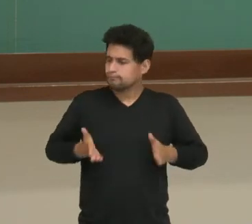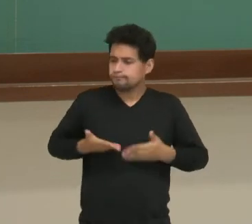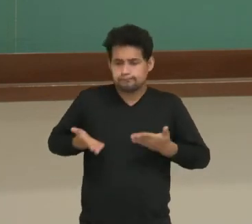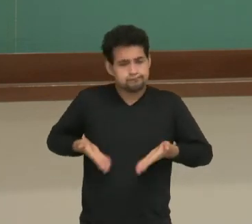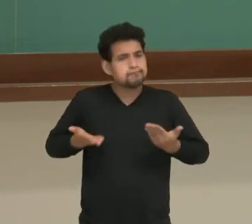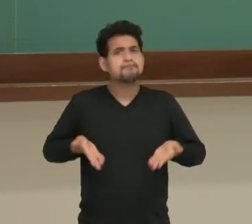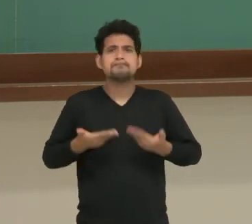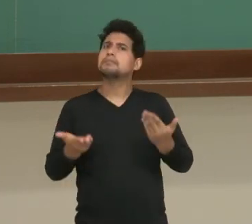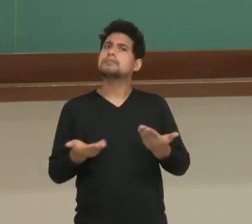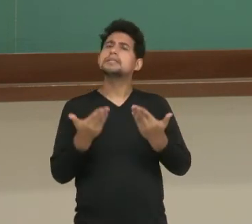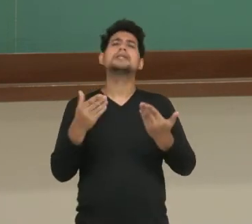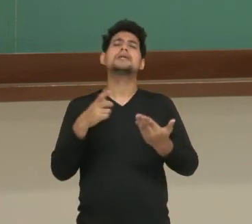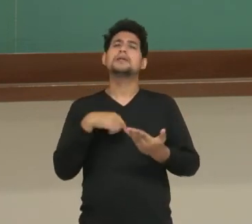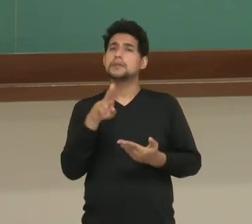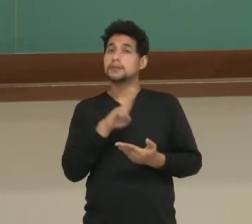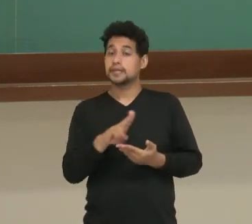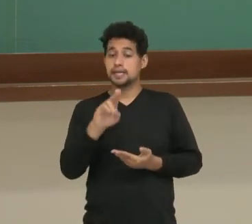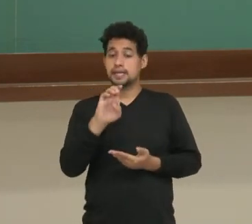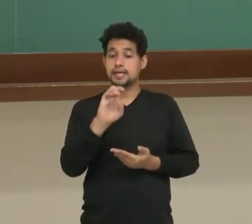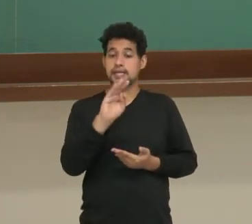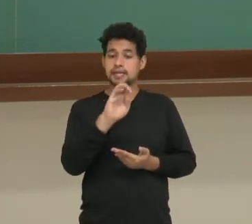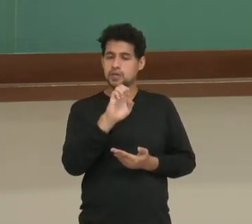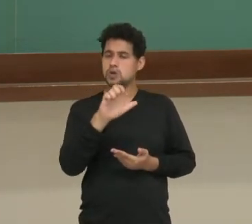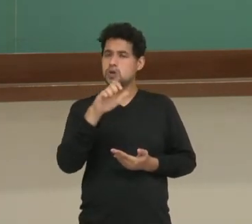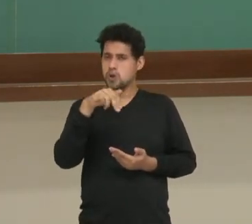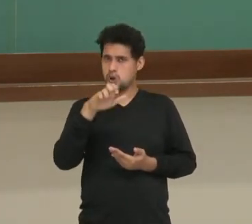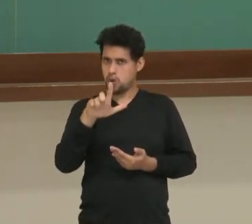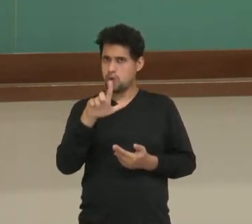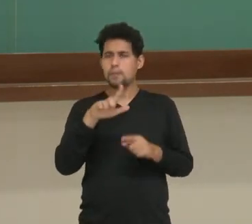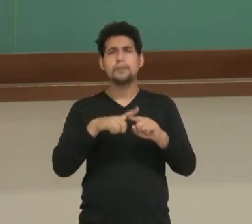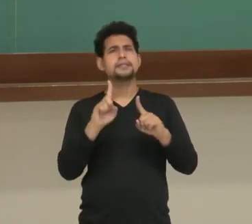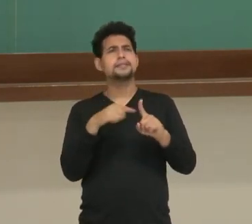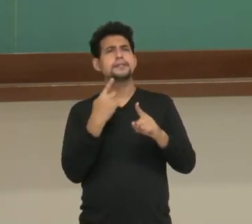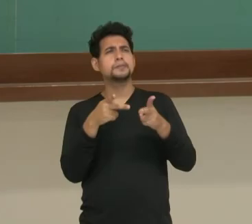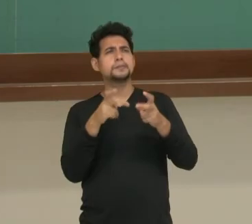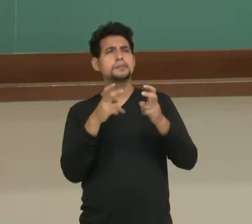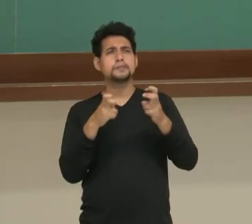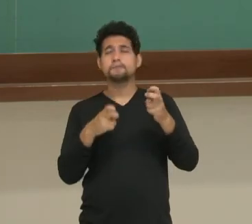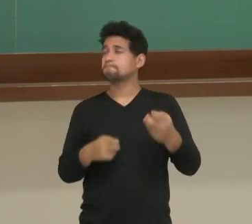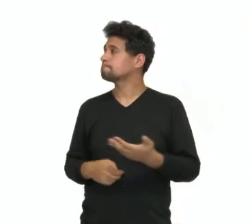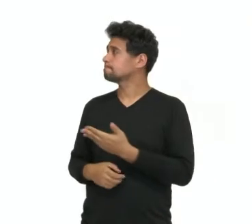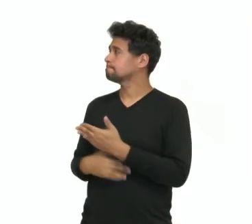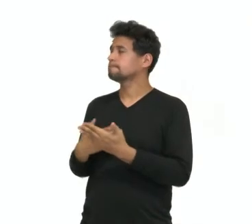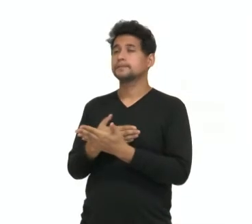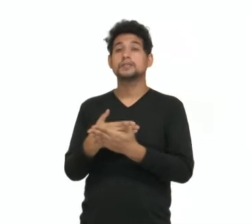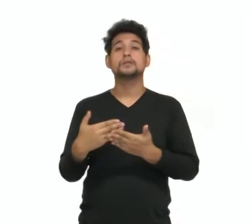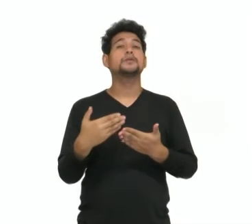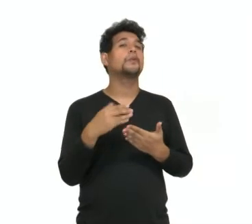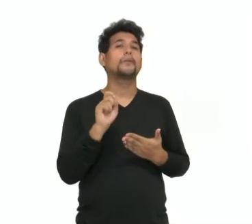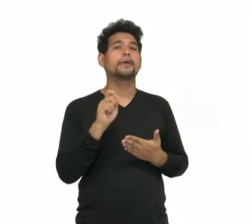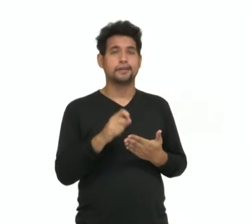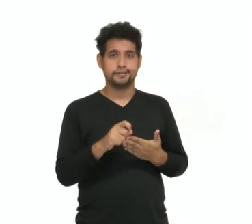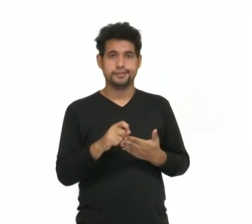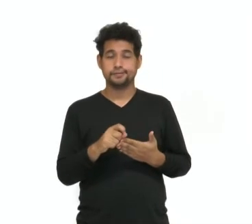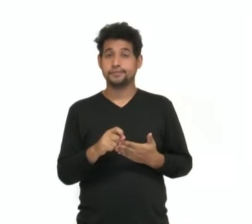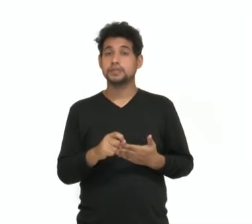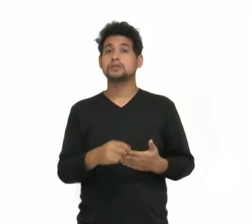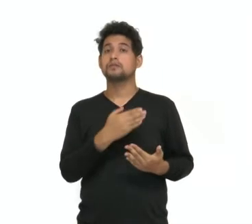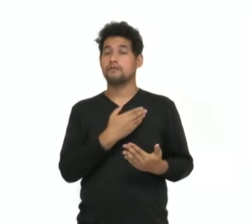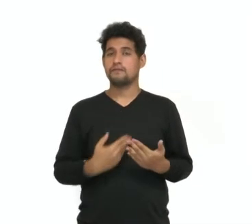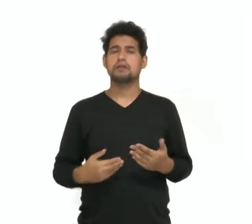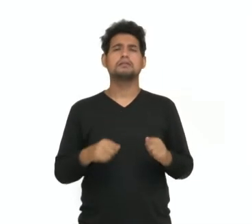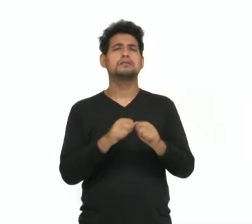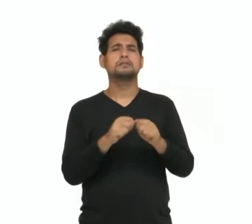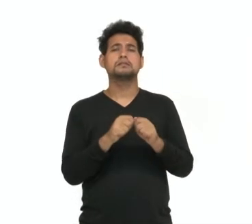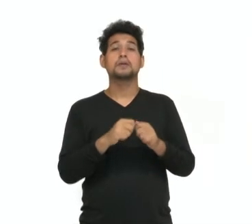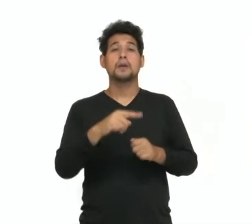à produção de etanol combustível. E aí a gente vai ver que isso se deu por meio de um Programa Nacional do Álcool, ou